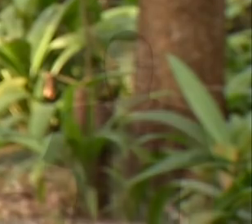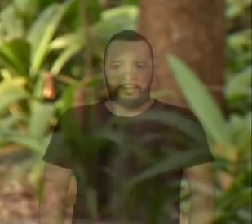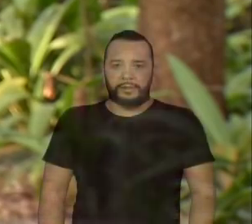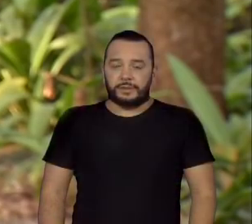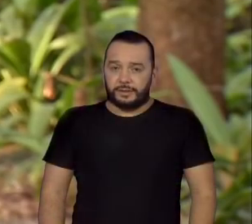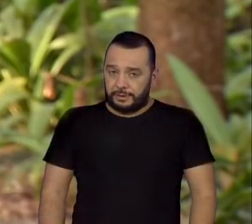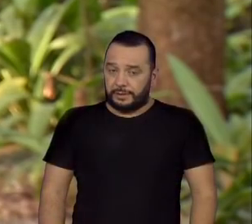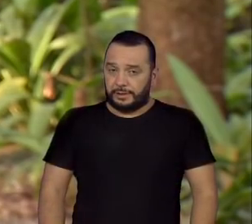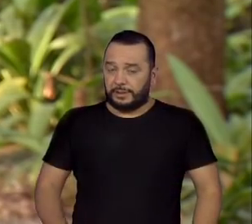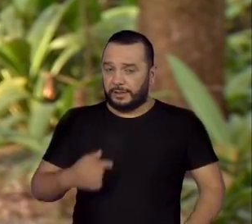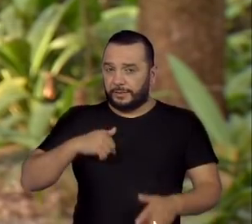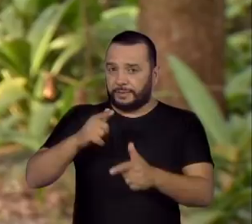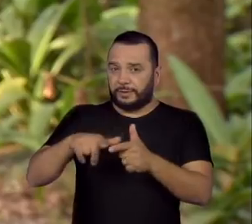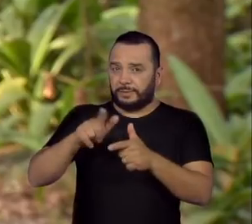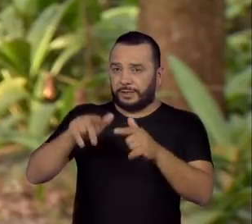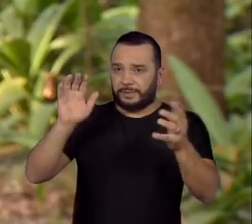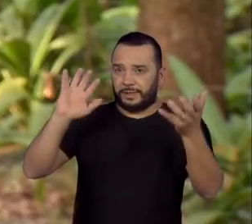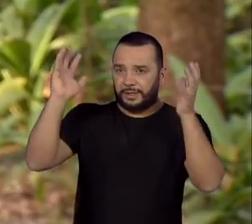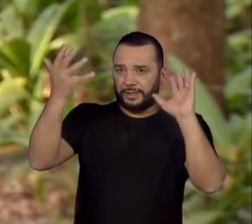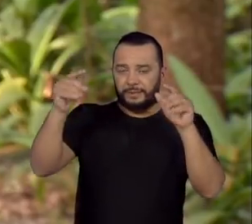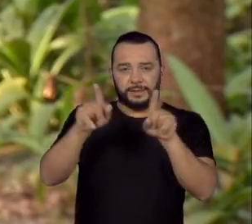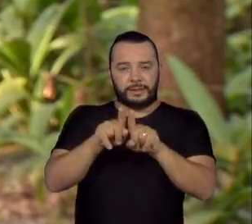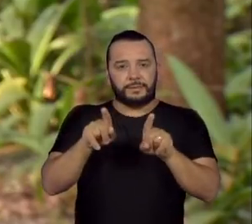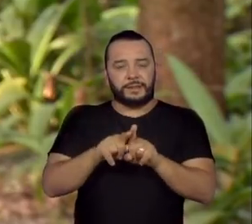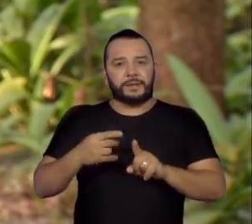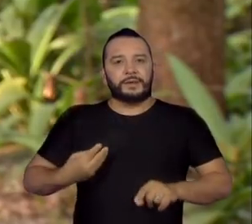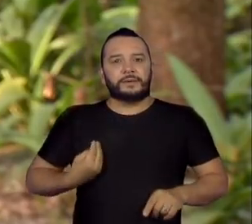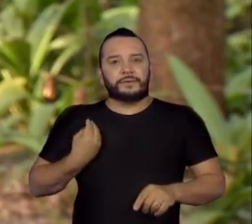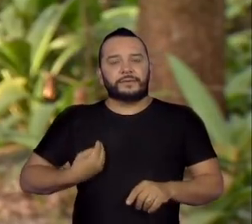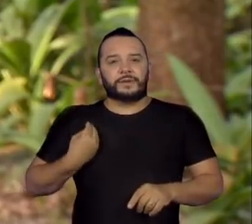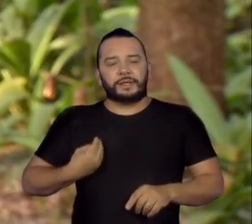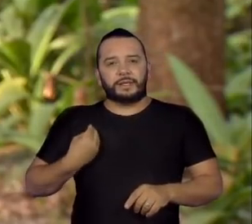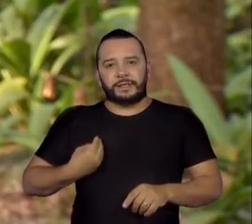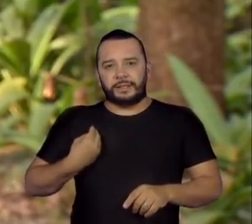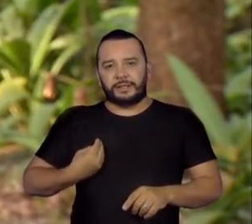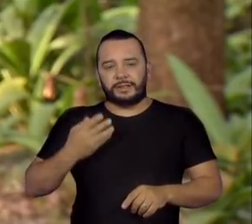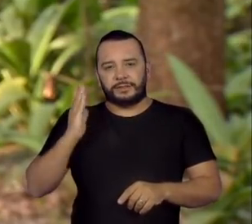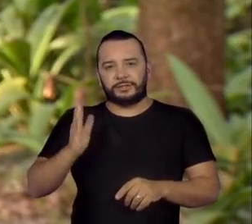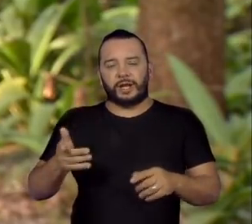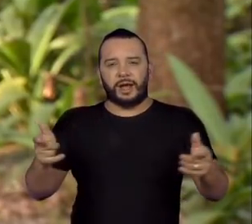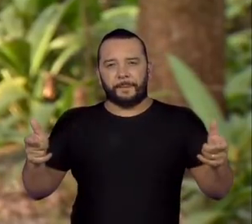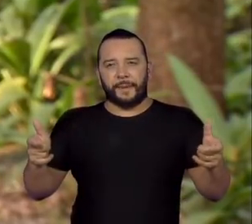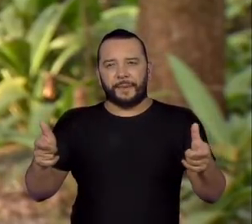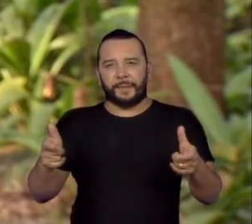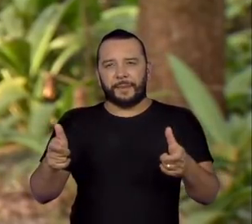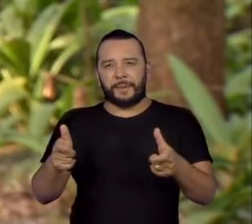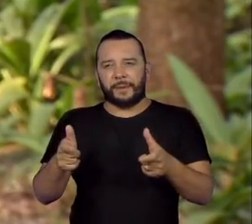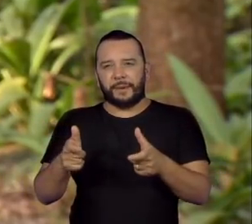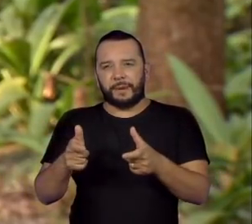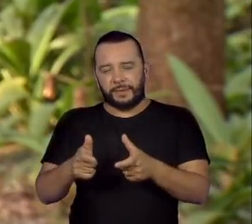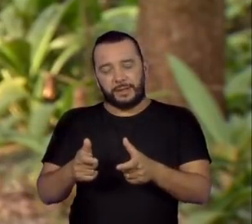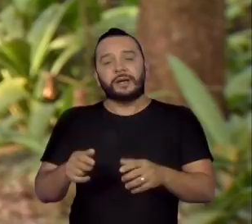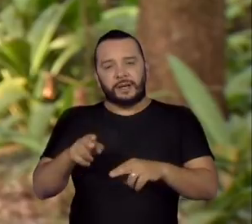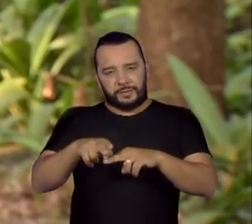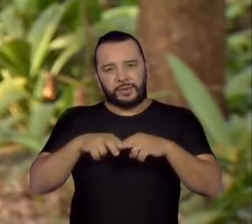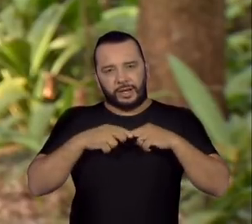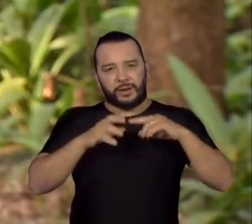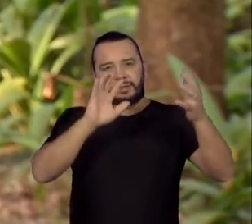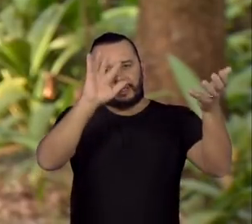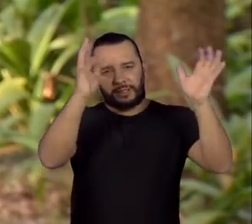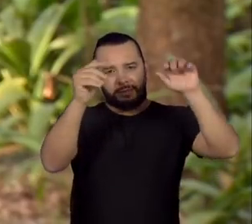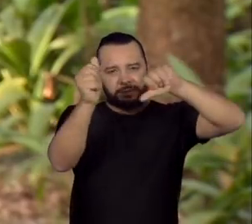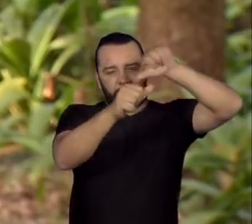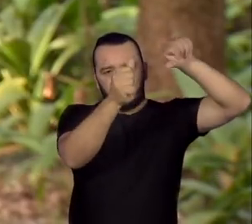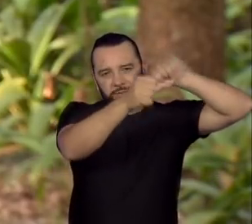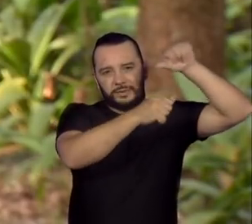A crise climática e a perda da biodiversidade estão interligadas e dependem de uma solução conjunta. São